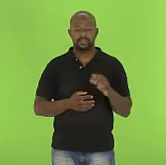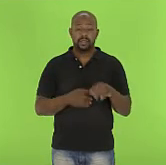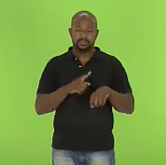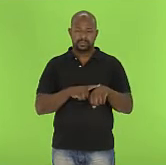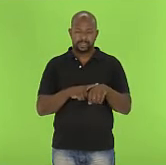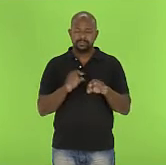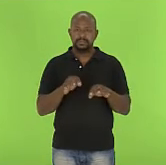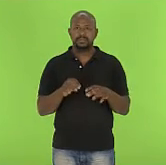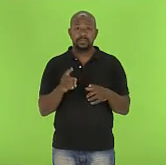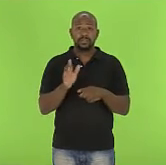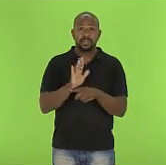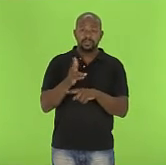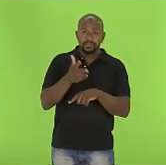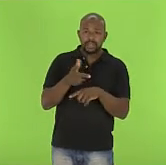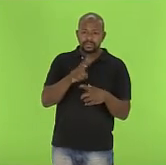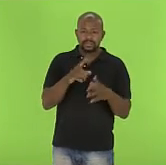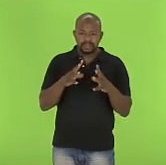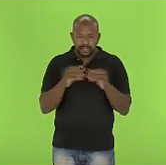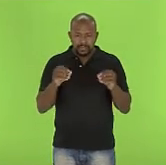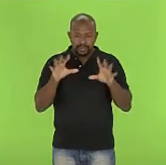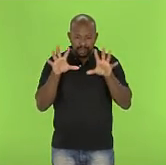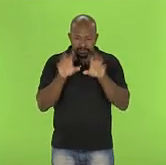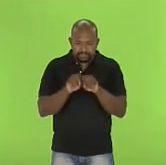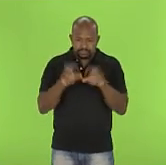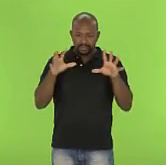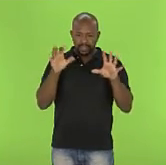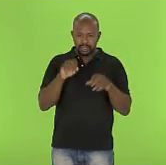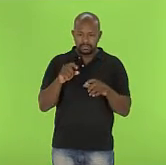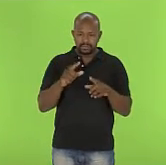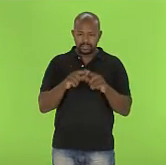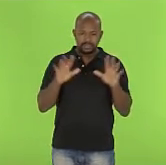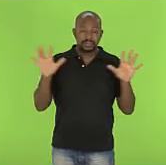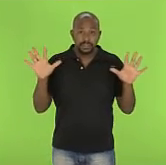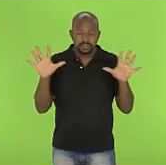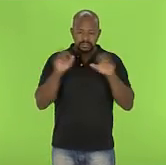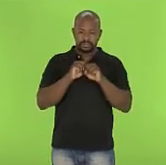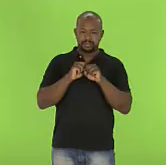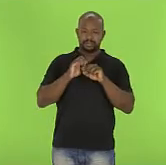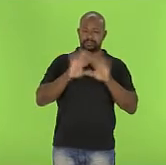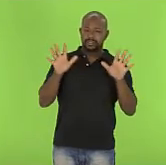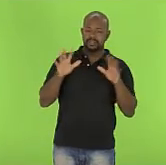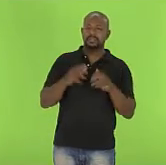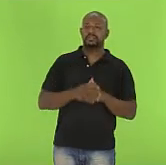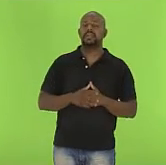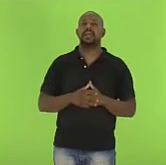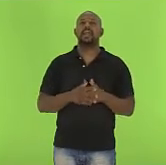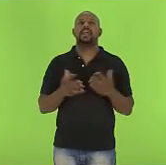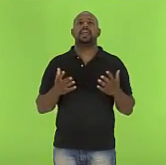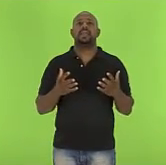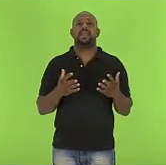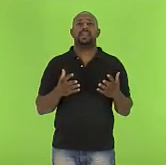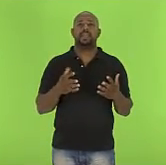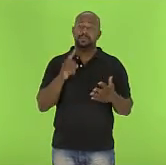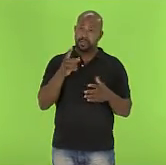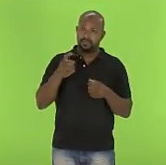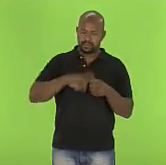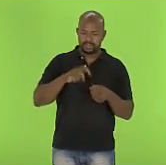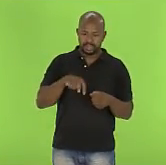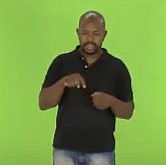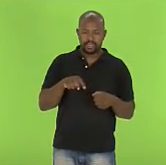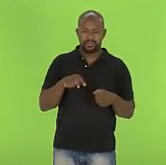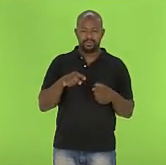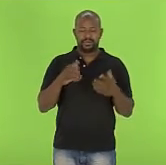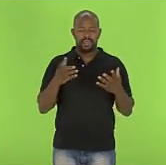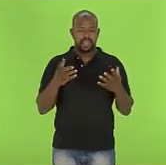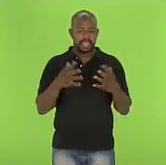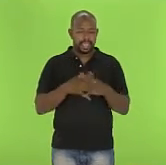Tô perguntando do tempo só. Não, e ele desapareceu aqui na câmera, né? Ele fez assim e desapareceu na câmera. Mas, assim, voltando aqui